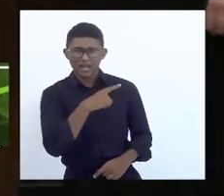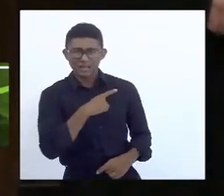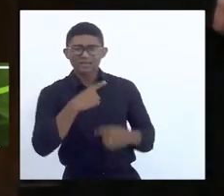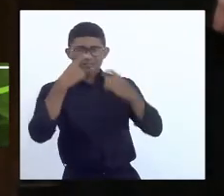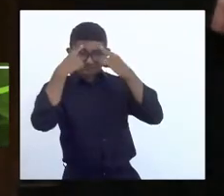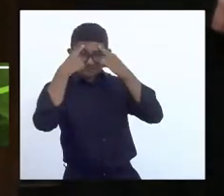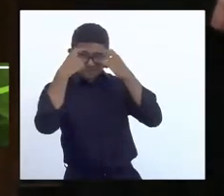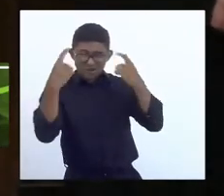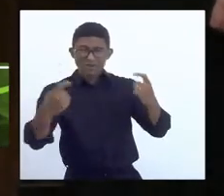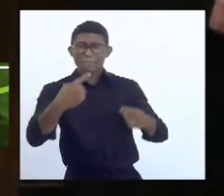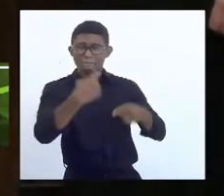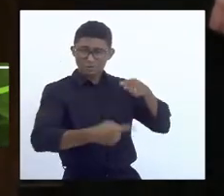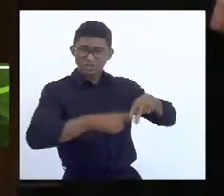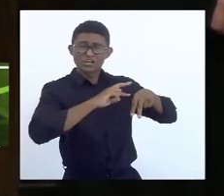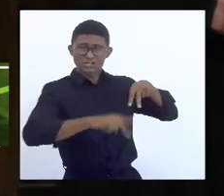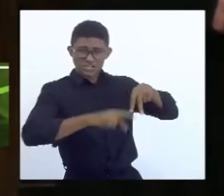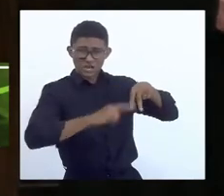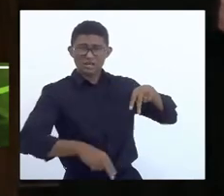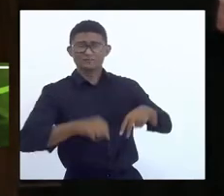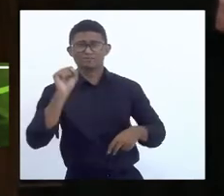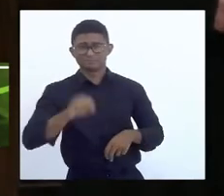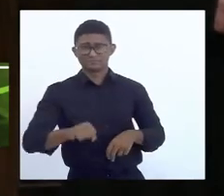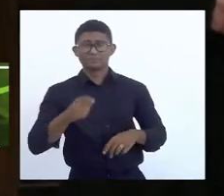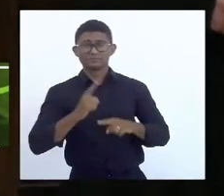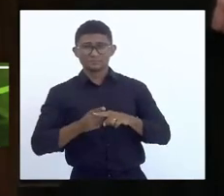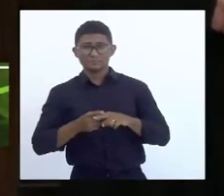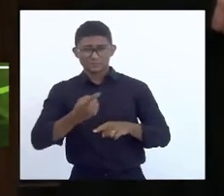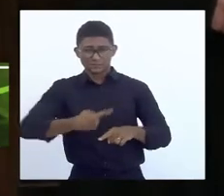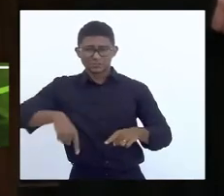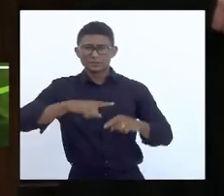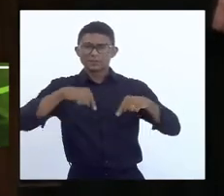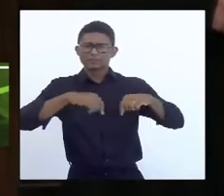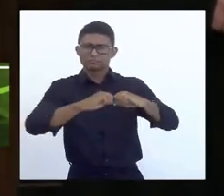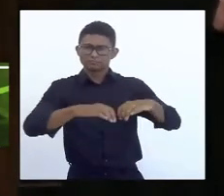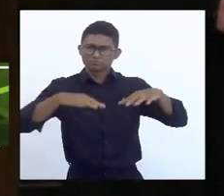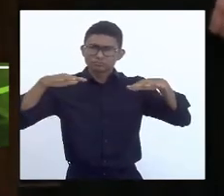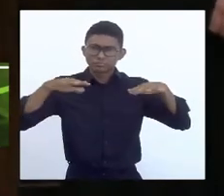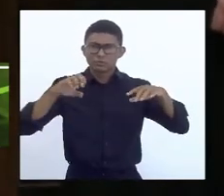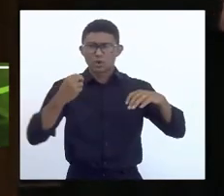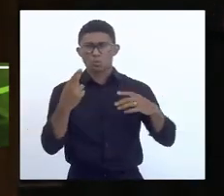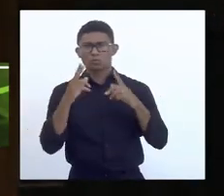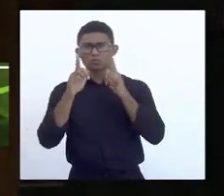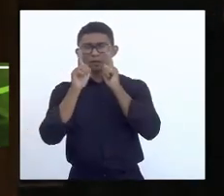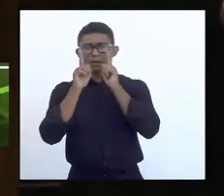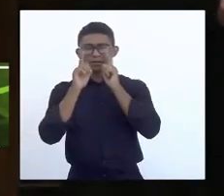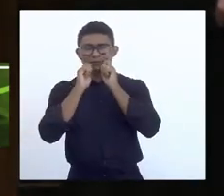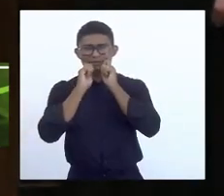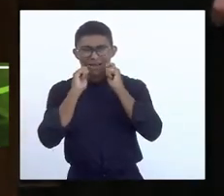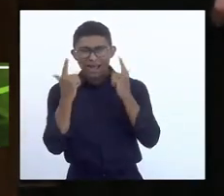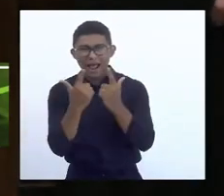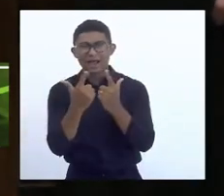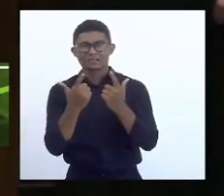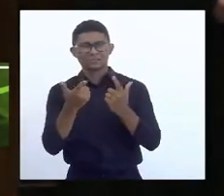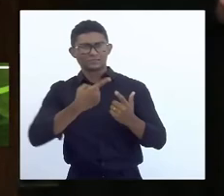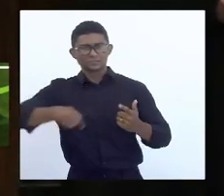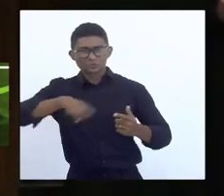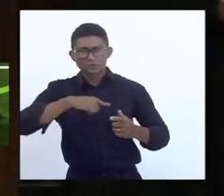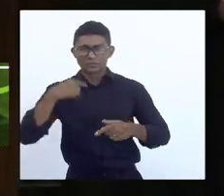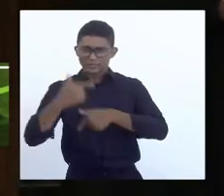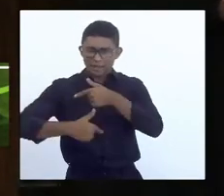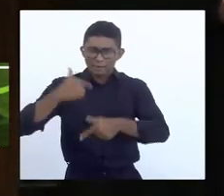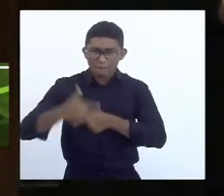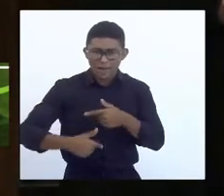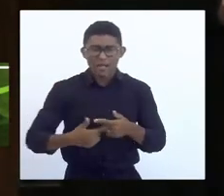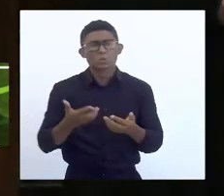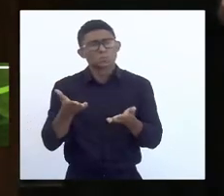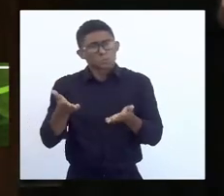quando estamos aqui, nos plenários, nas casas legislativas, nós queremos ser julgadas pelo nosso trabalho,